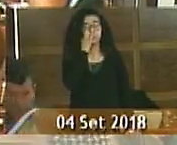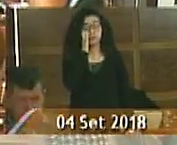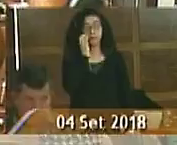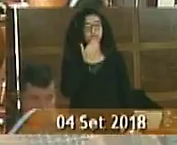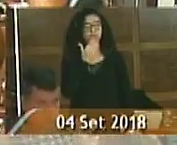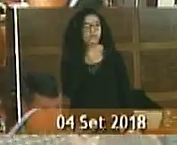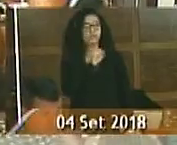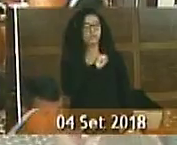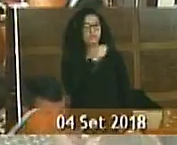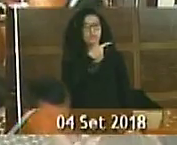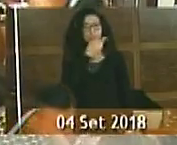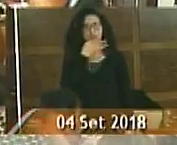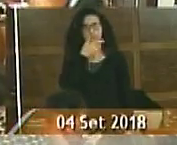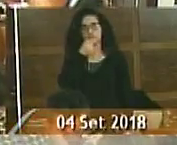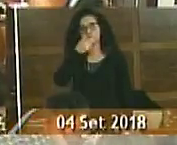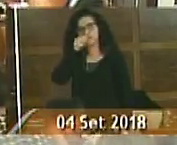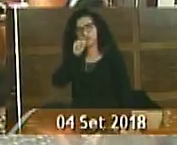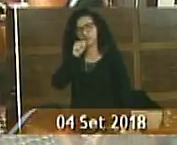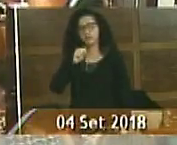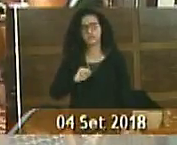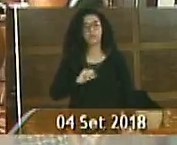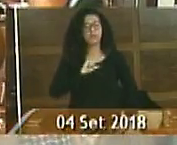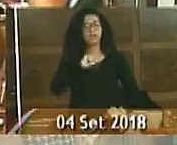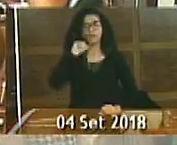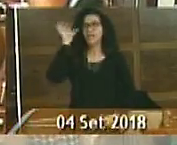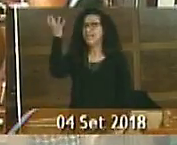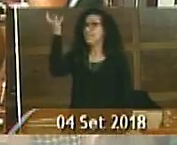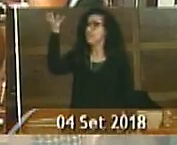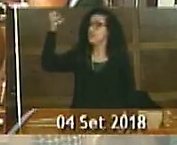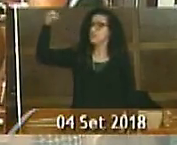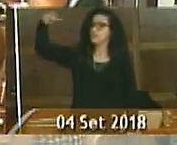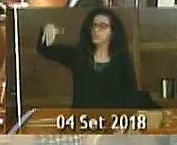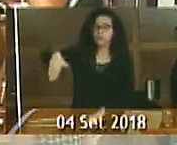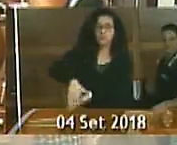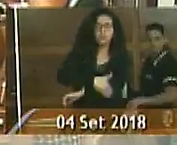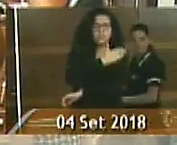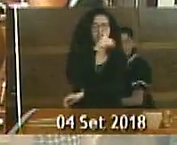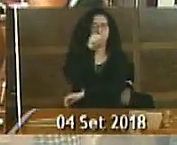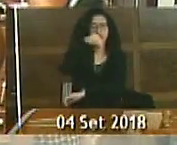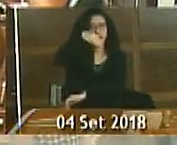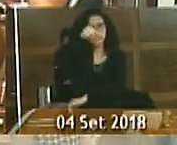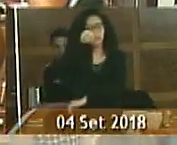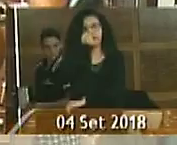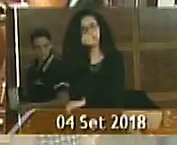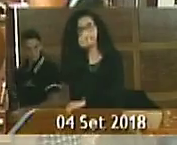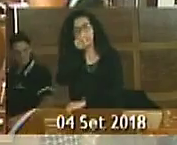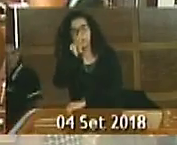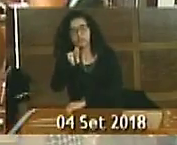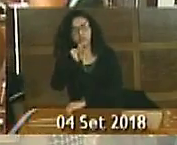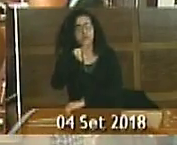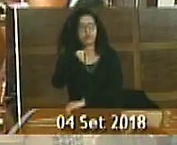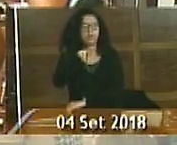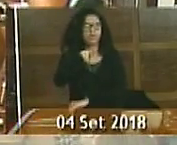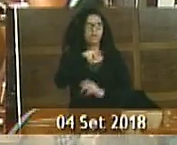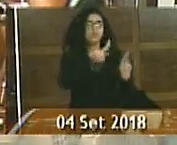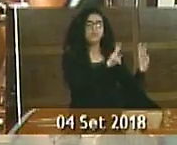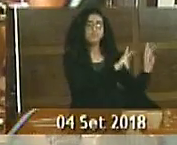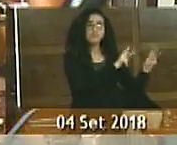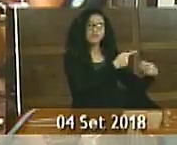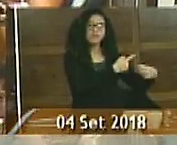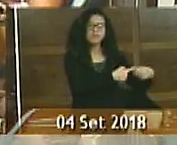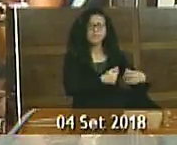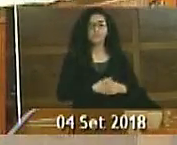Indicação 2478, troca de lâmpada de bolo da rua Amadeu Dutra, antiga Rua 10, Parque